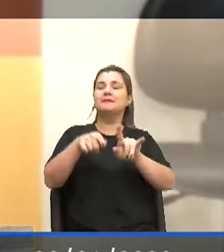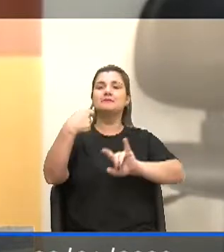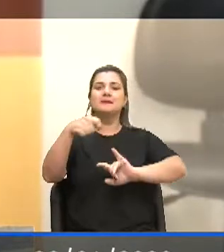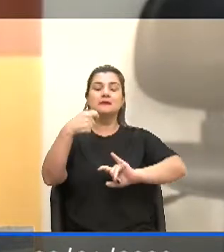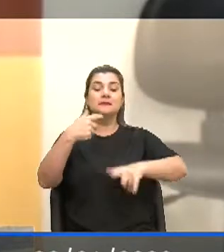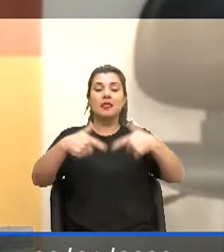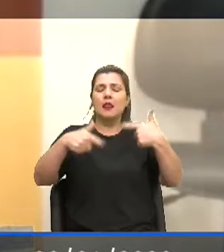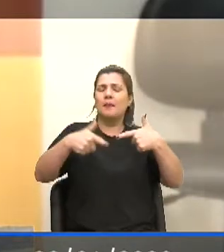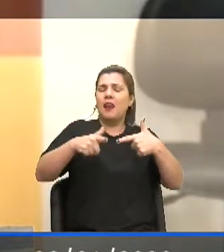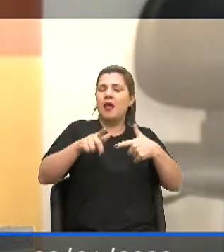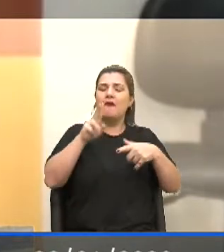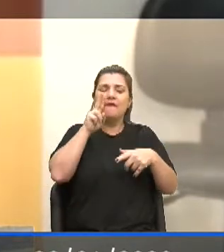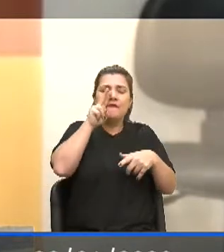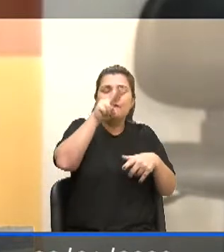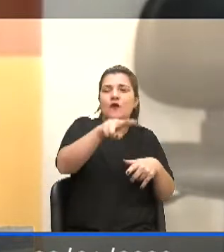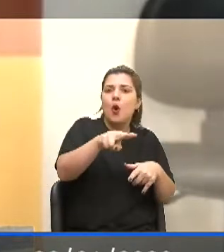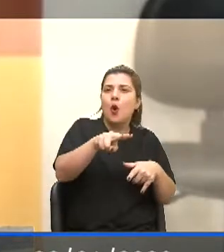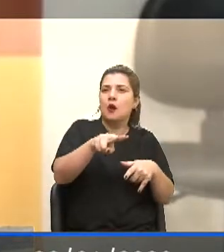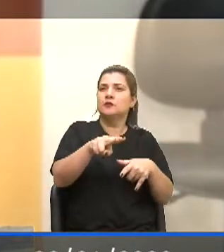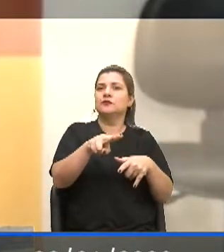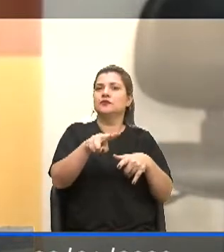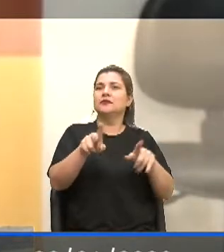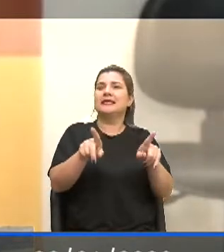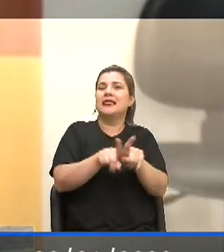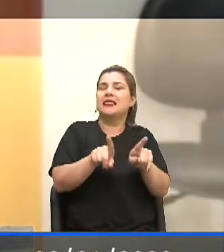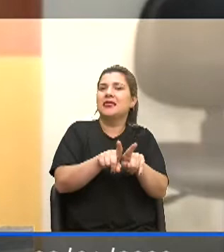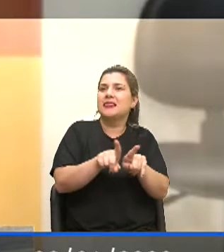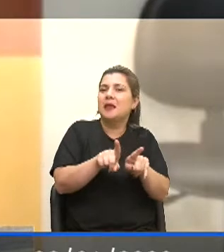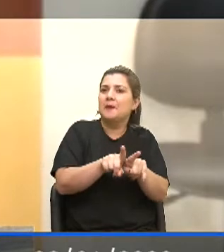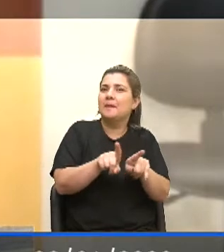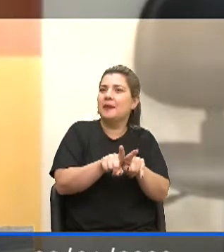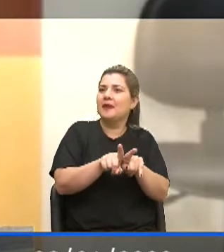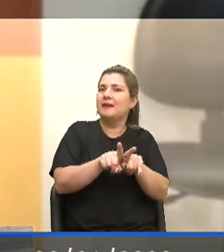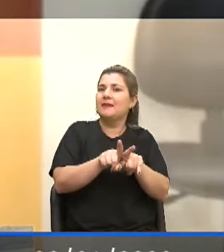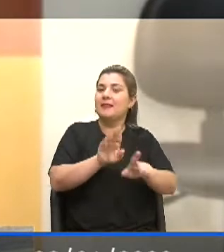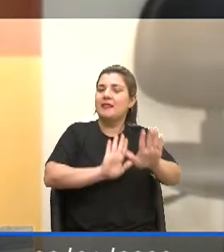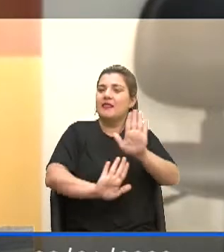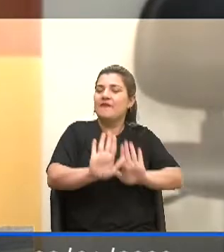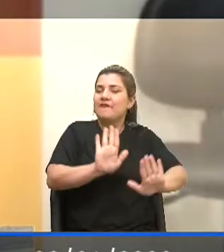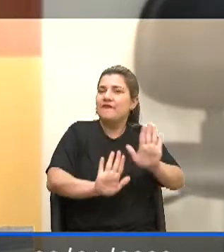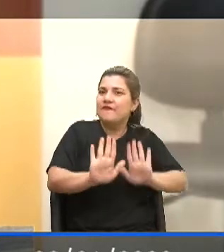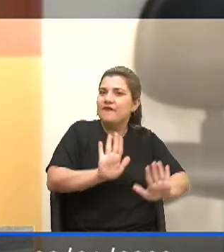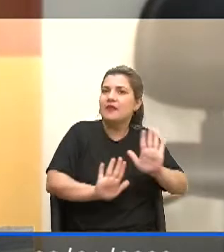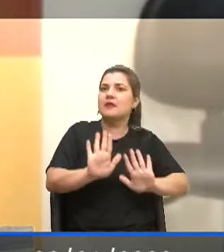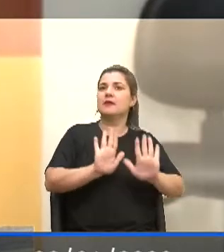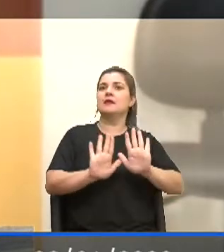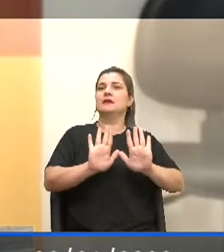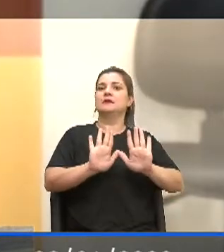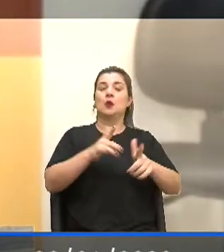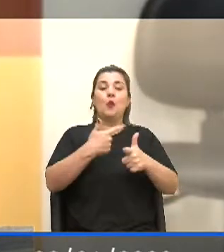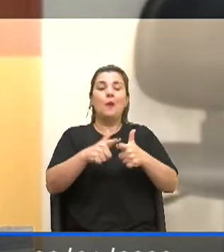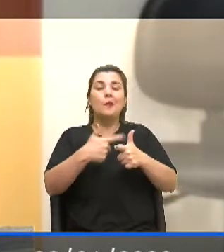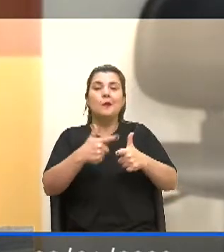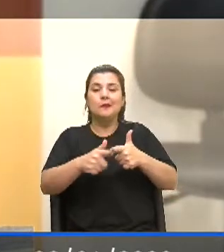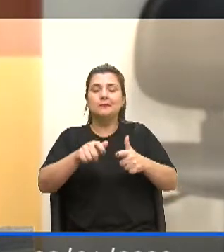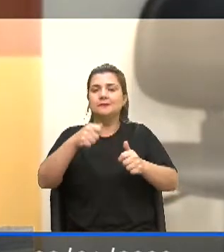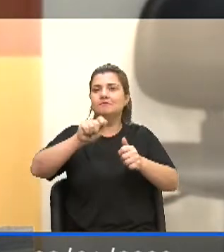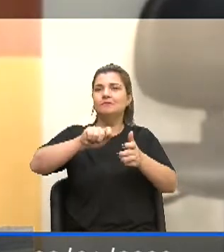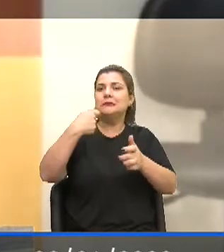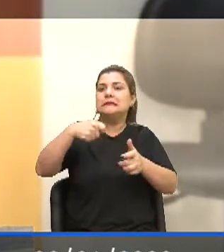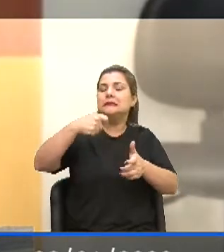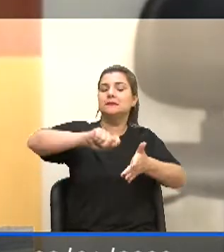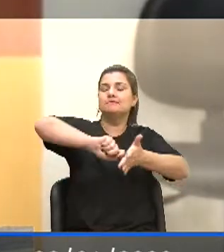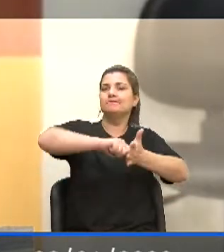forte na contenção. O problema, nós temos que estancar o problema. E,